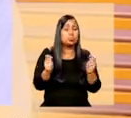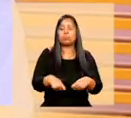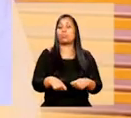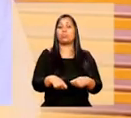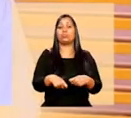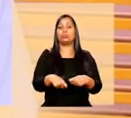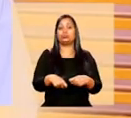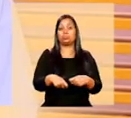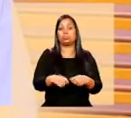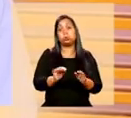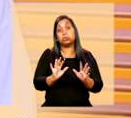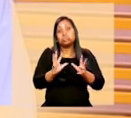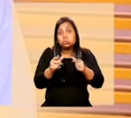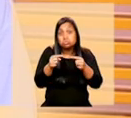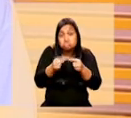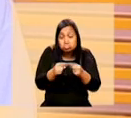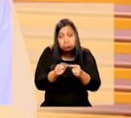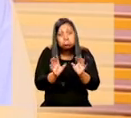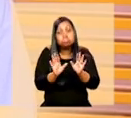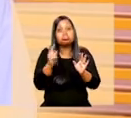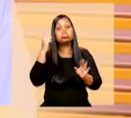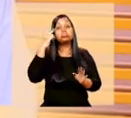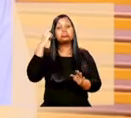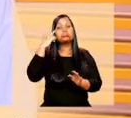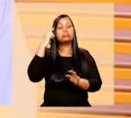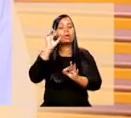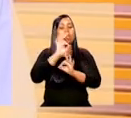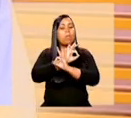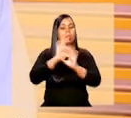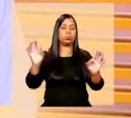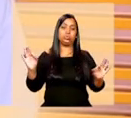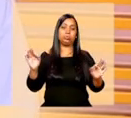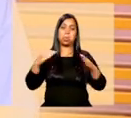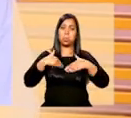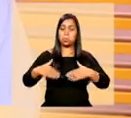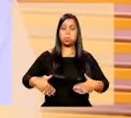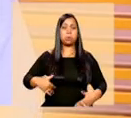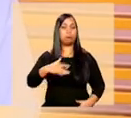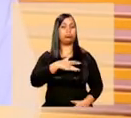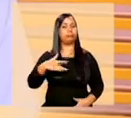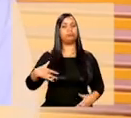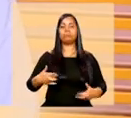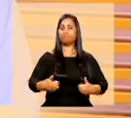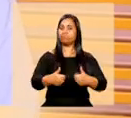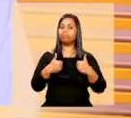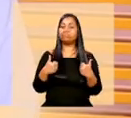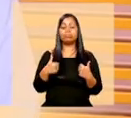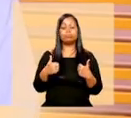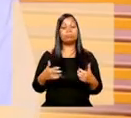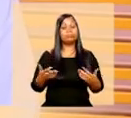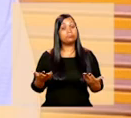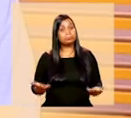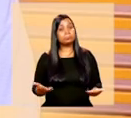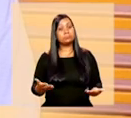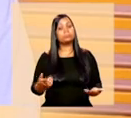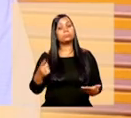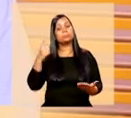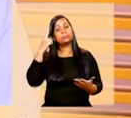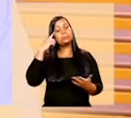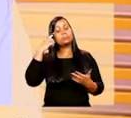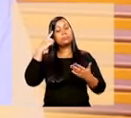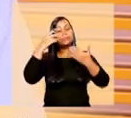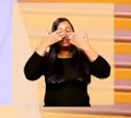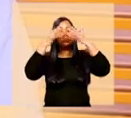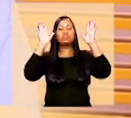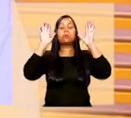Deus. Tudo eu posso, mas nem tudo me convém. Sim. Certo? Cabeça ótima. Cabeça ótima, corpo sadio. Enfim, minha